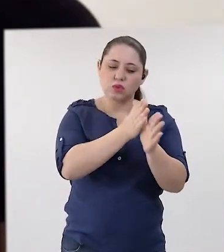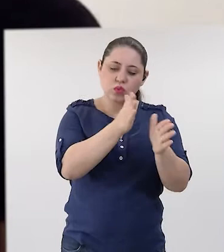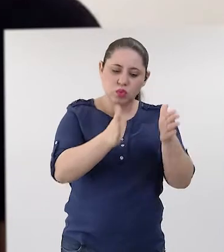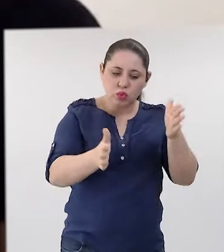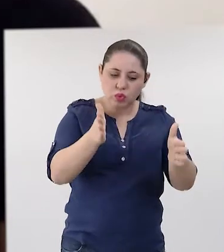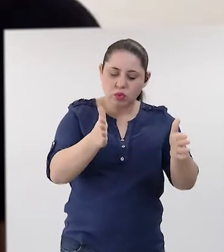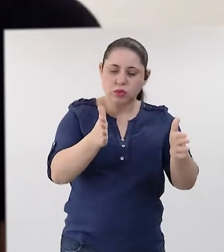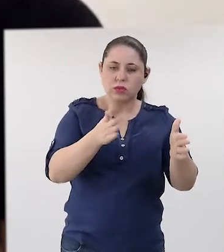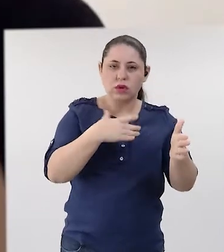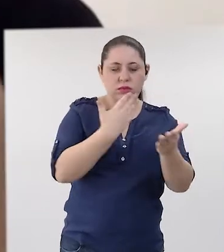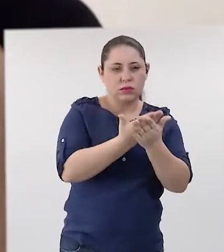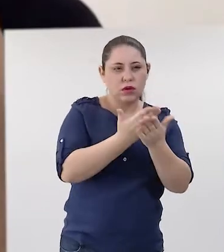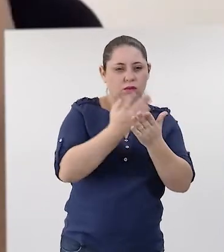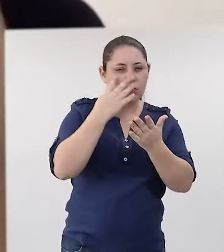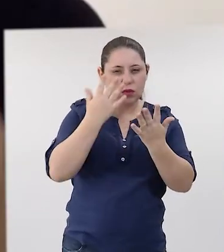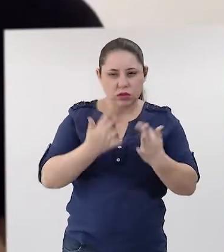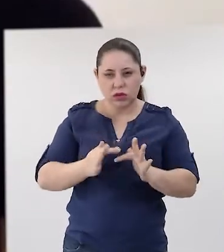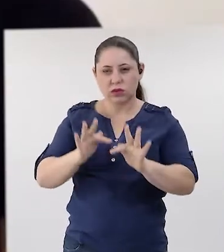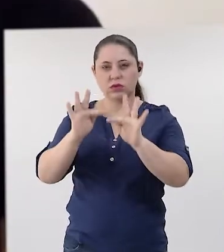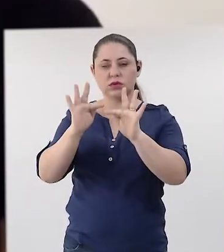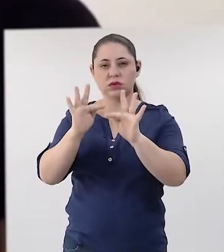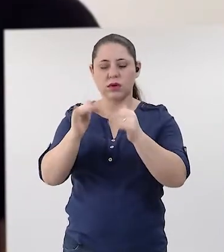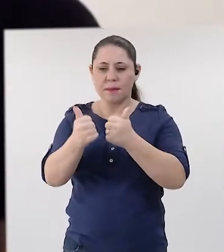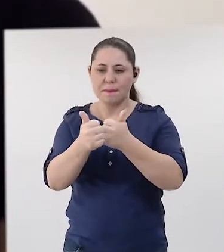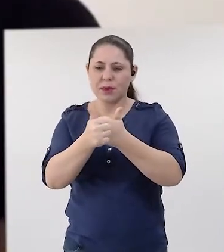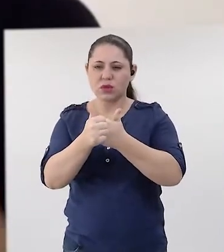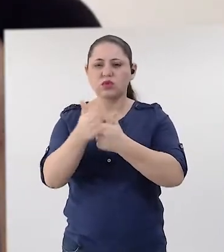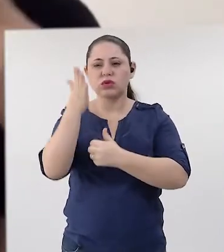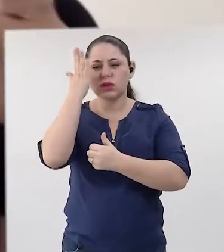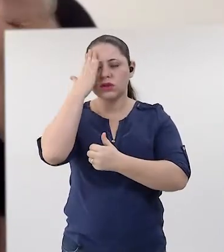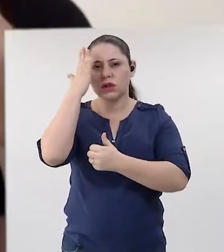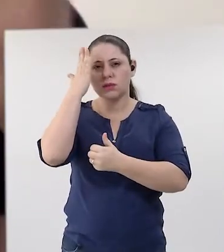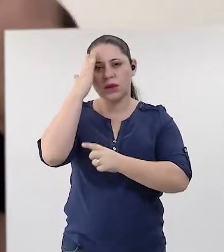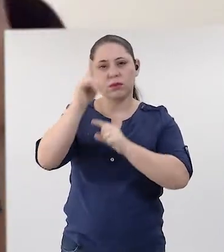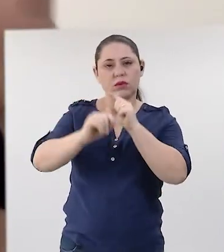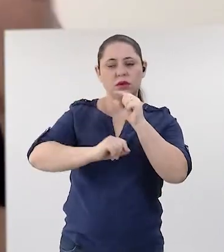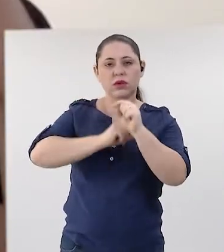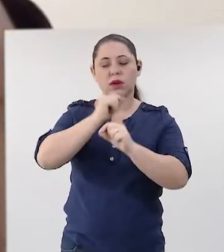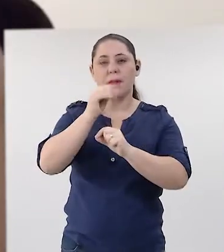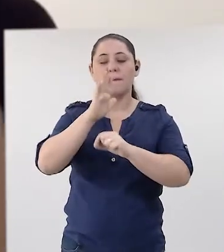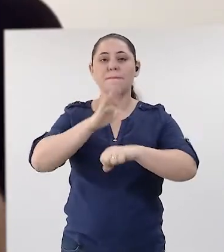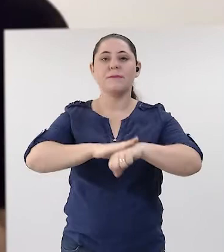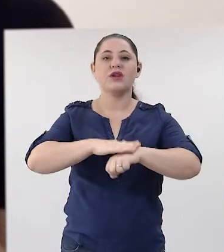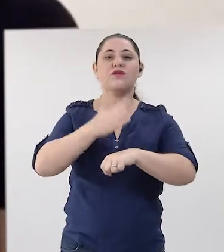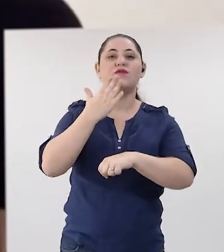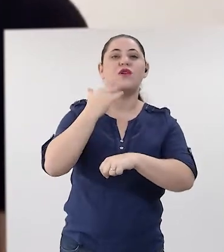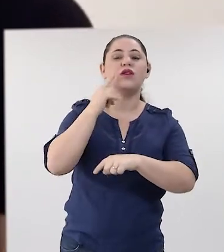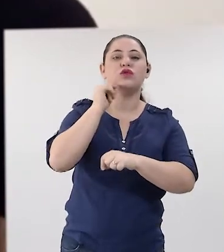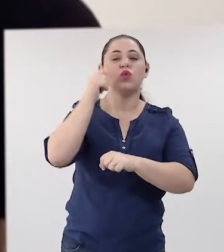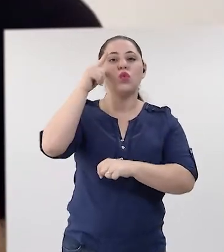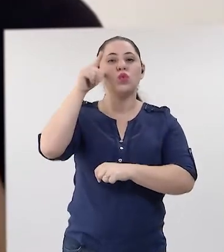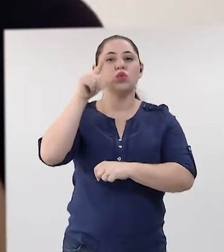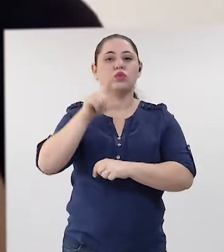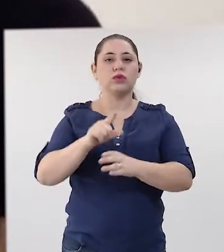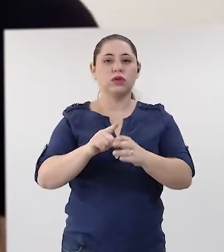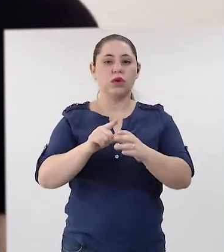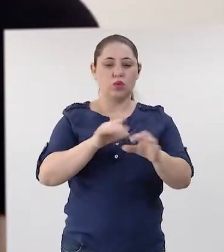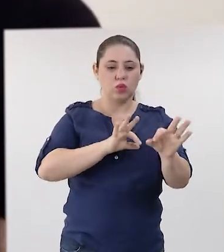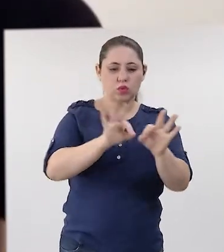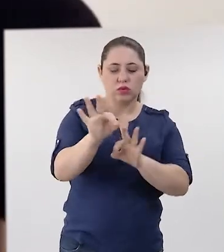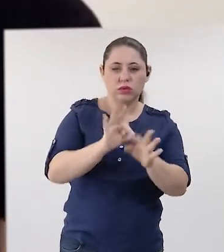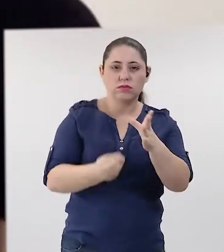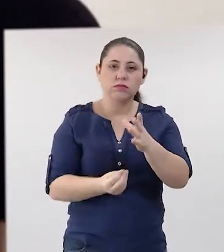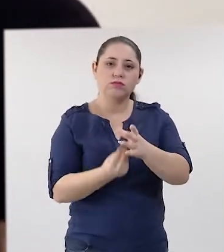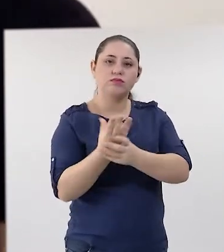de aprendizagem, né? A gente olhou a tecnologia perto do que eles sabiam ali, que seria mais fácil deles